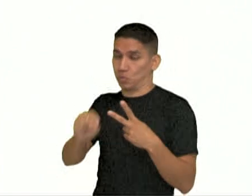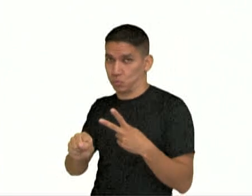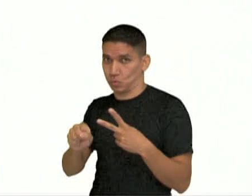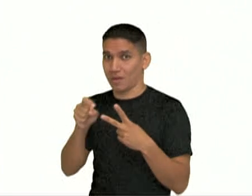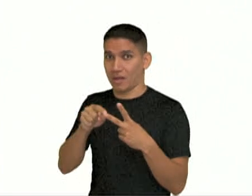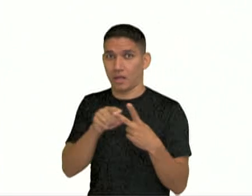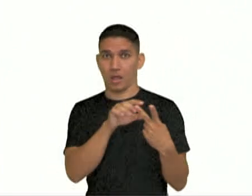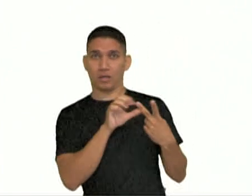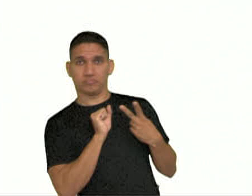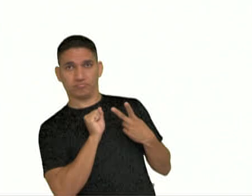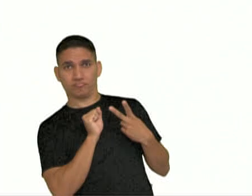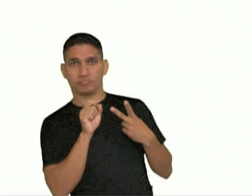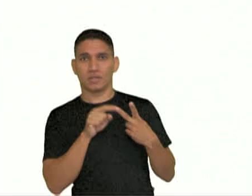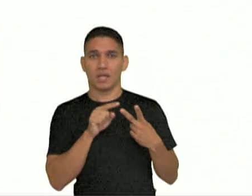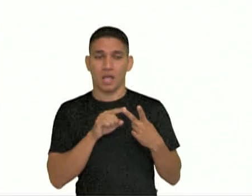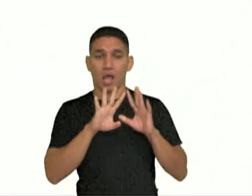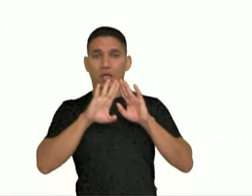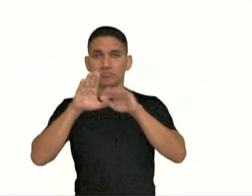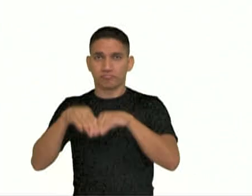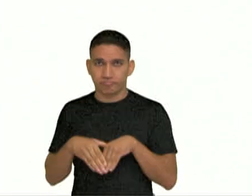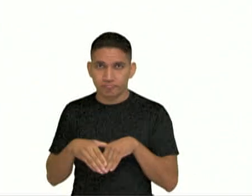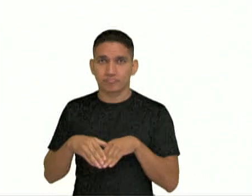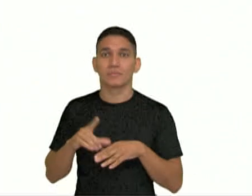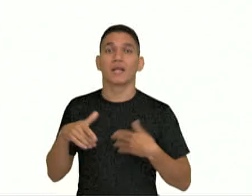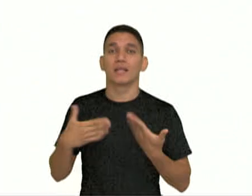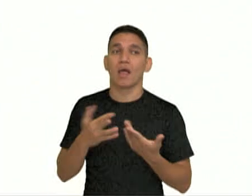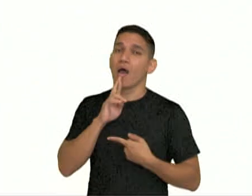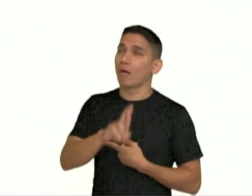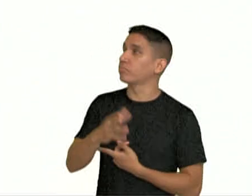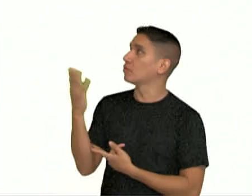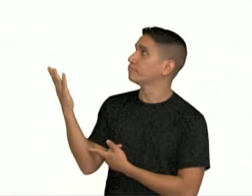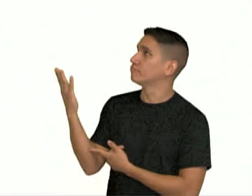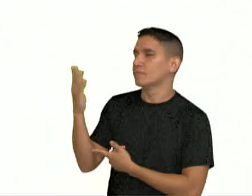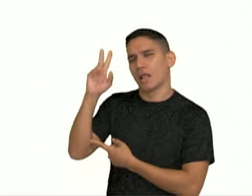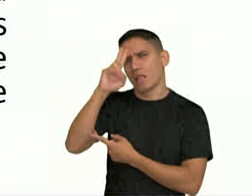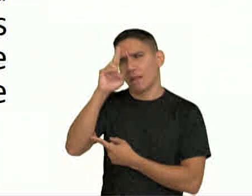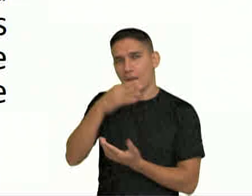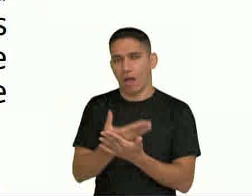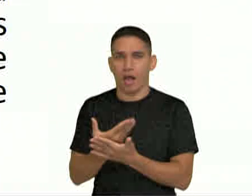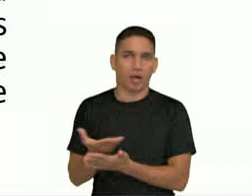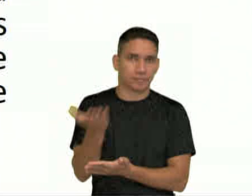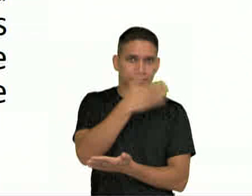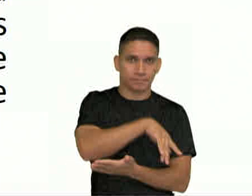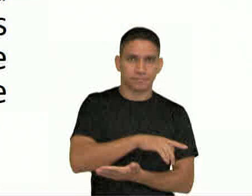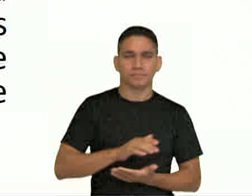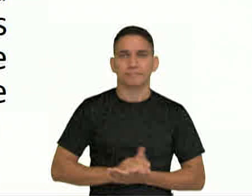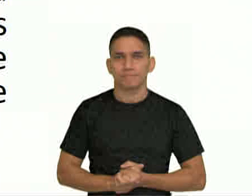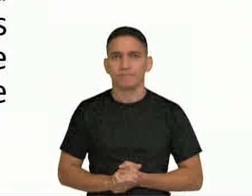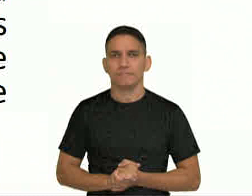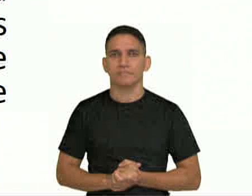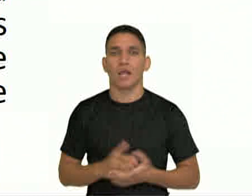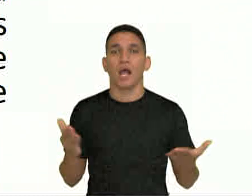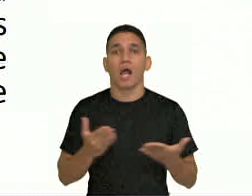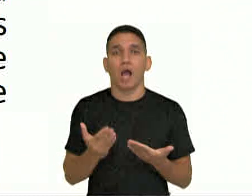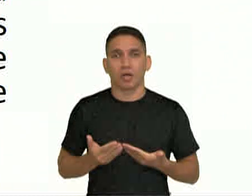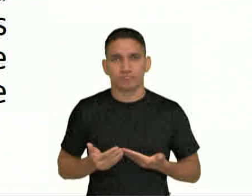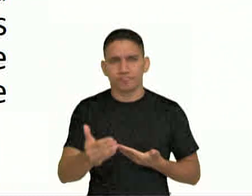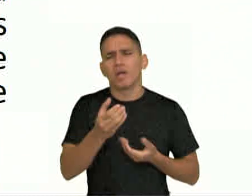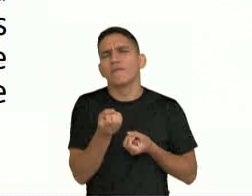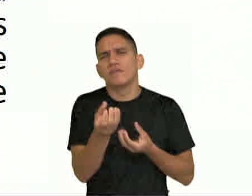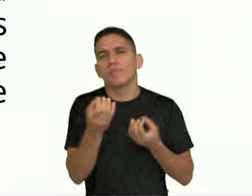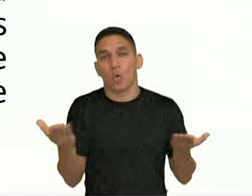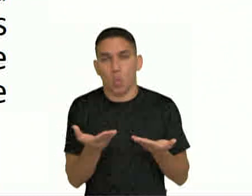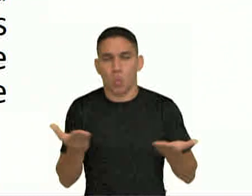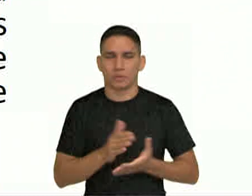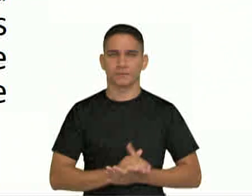é o hipostático, tá bom? Então tá aqui a nossa resposta para relembrar da aula anterior. Agora vamos lá para a nossa notícia da aula de